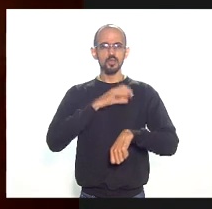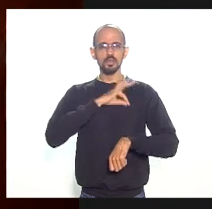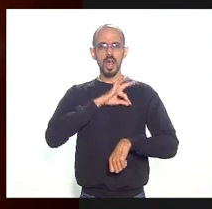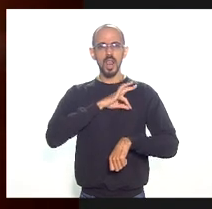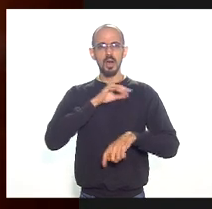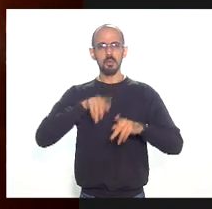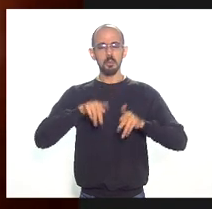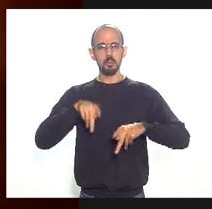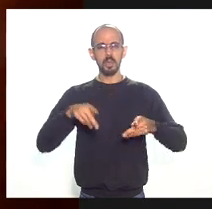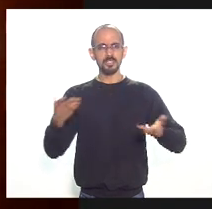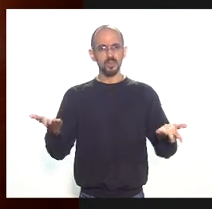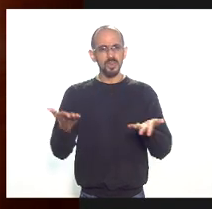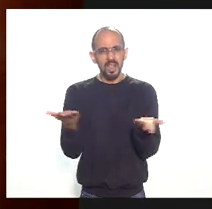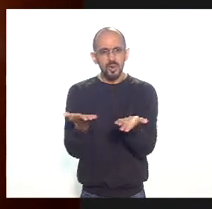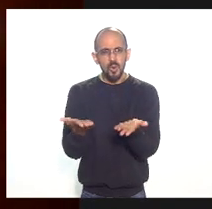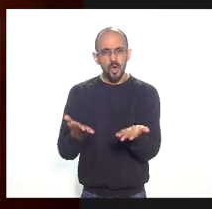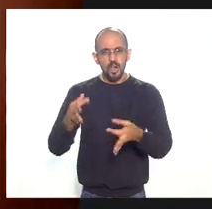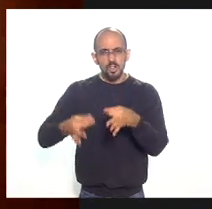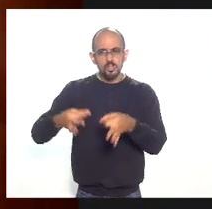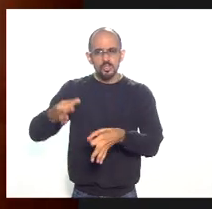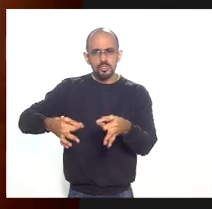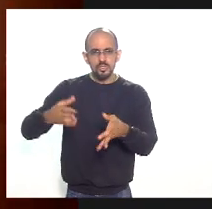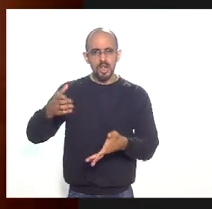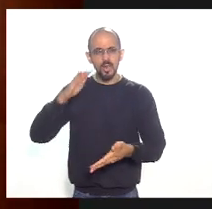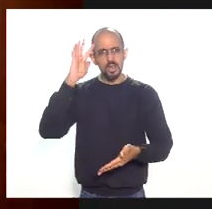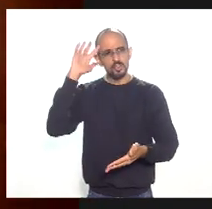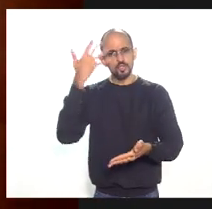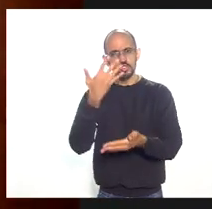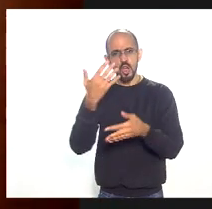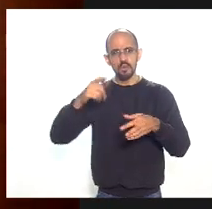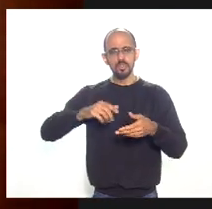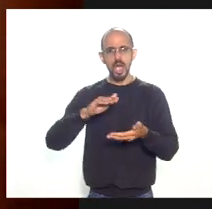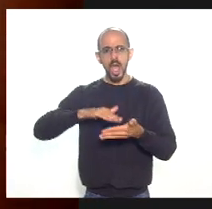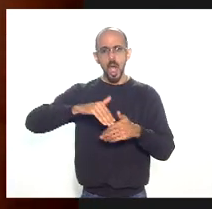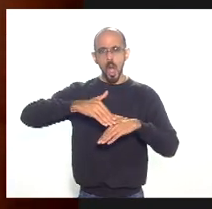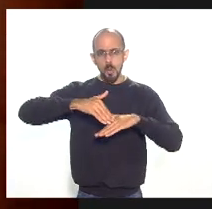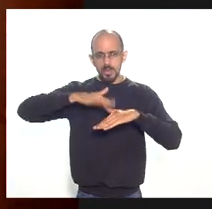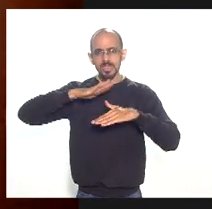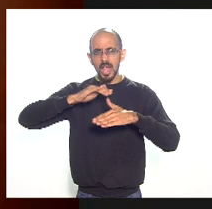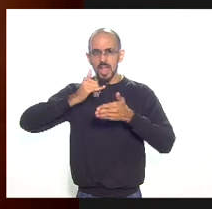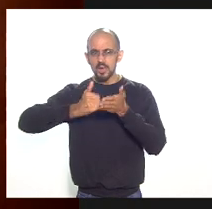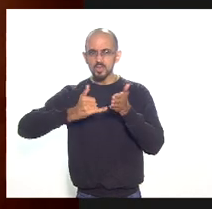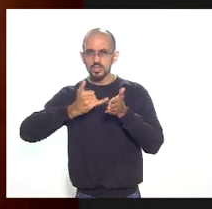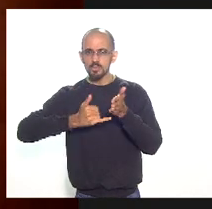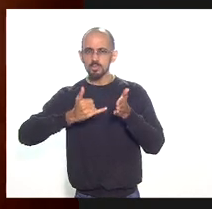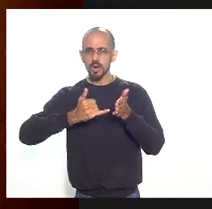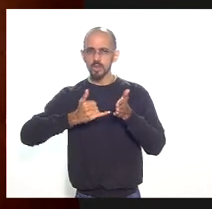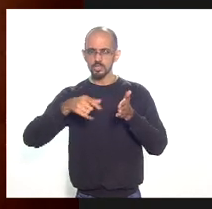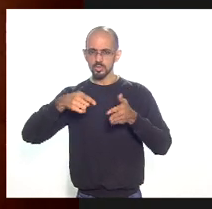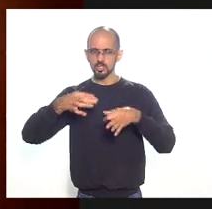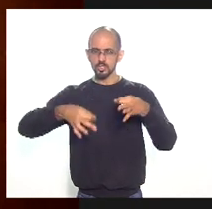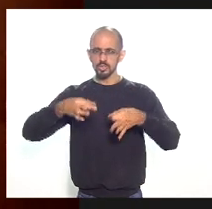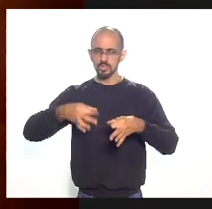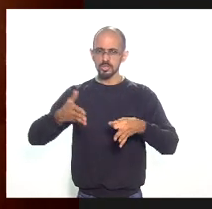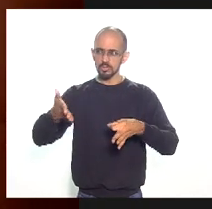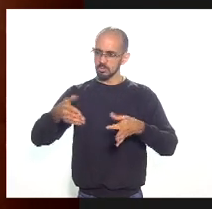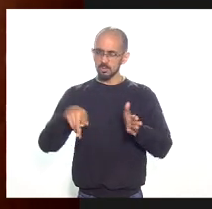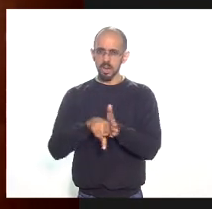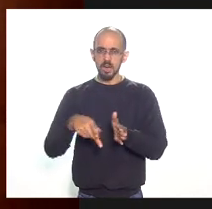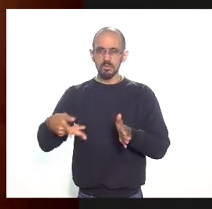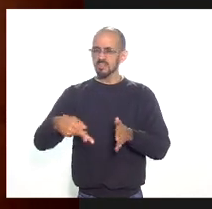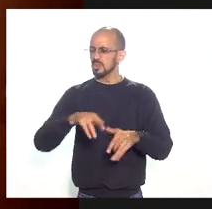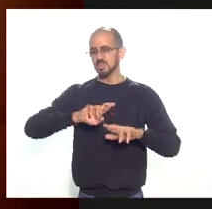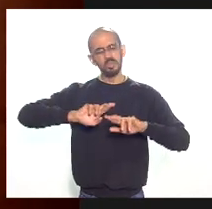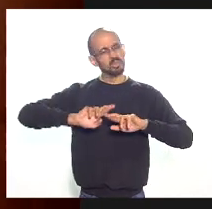o judiciário resolveu aumentar as custas judiciais. Isso é completamente inapropriado,